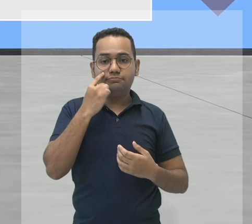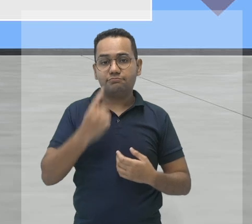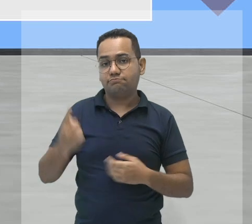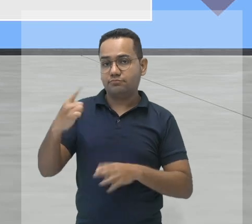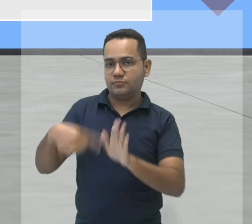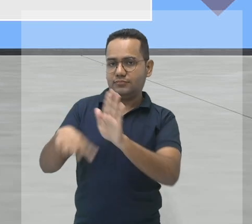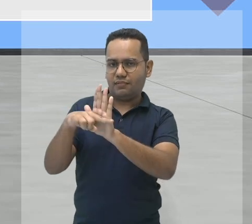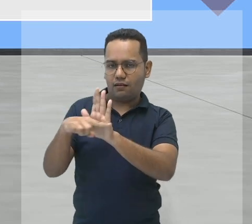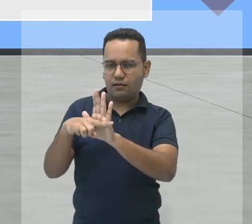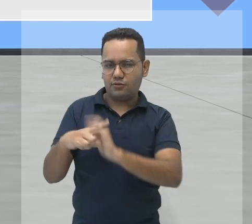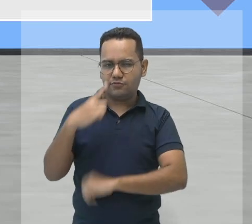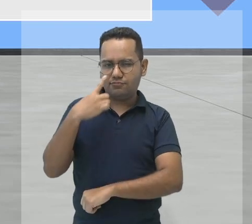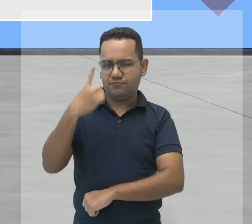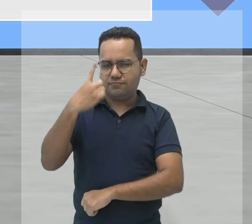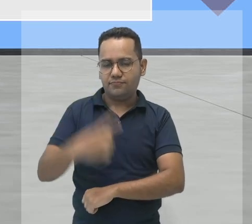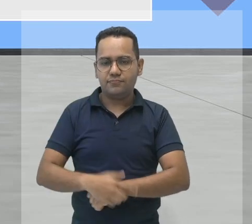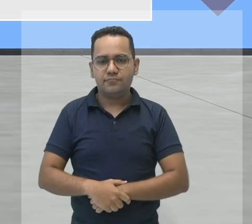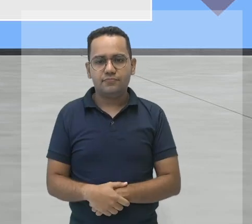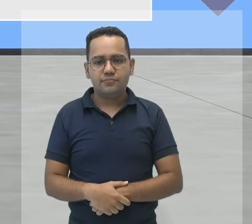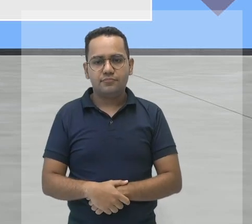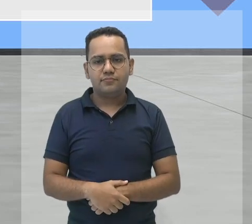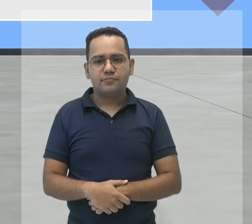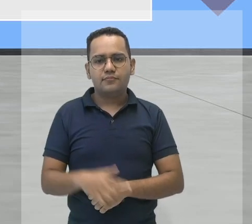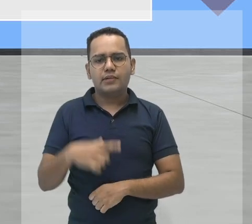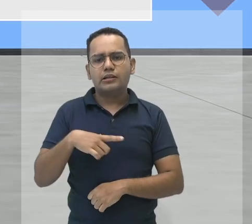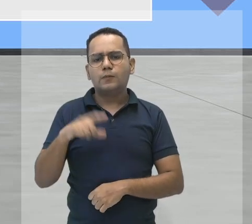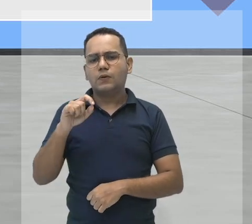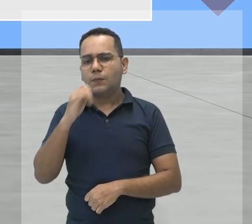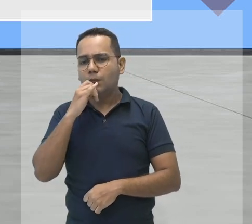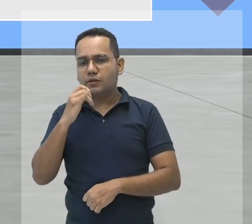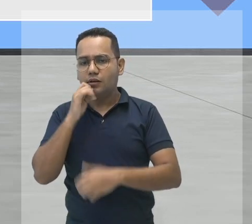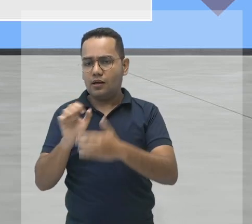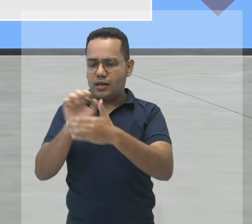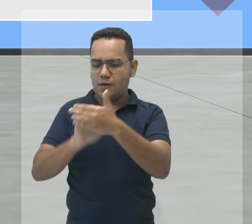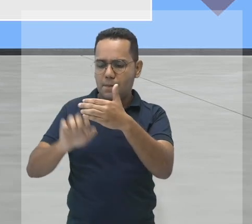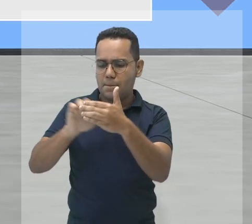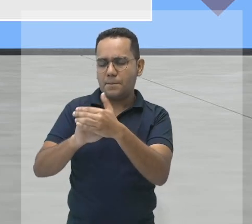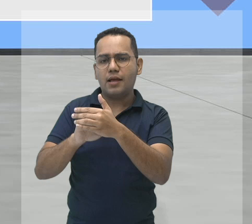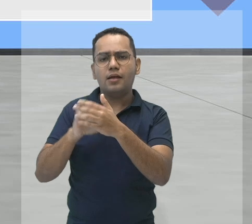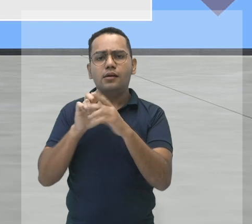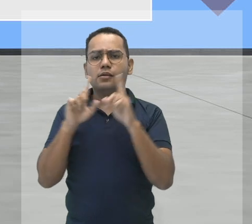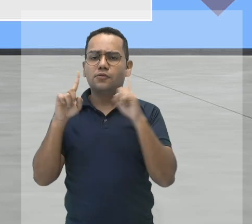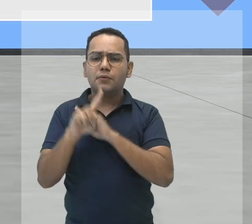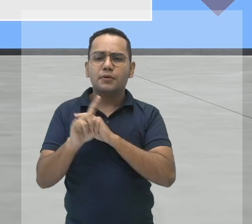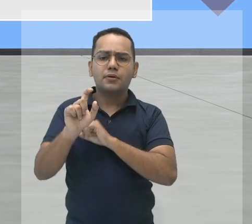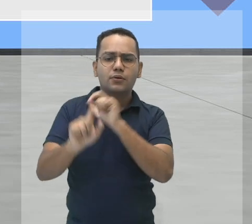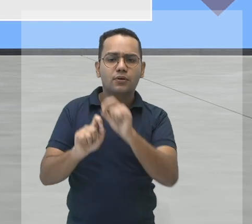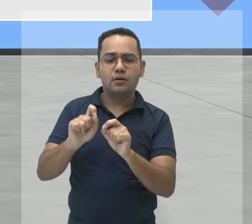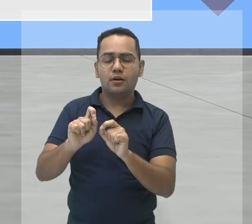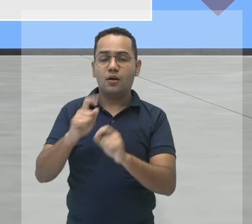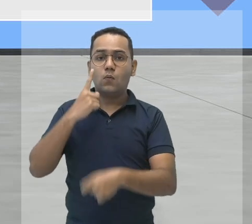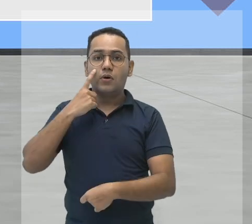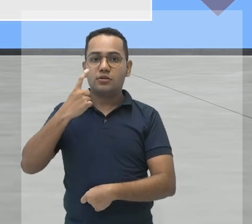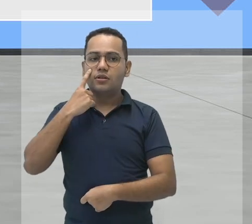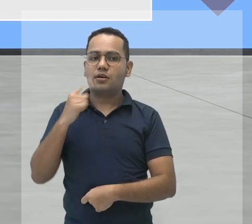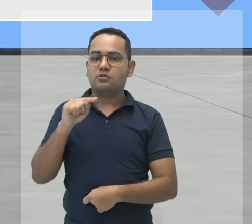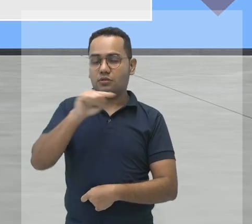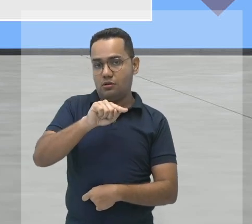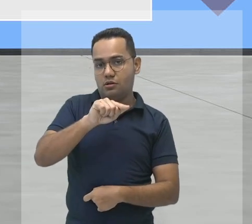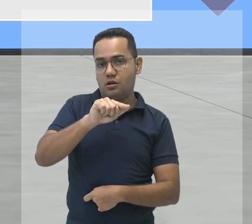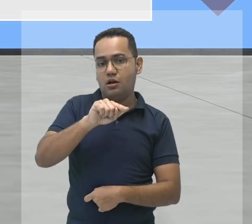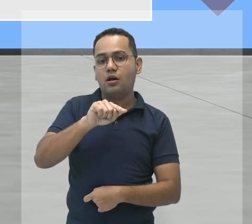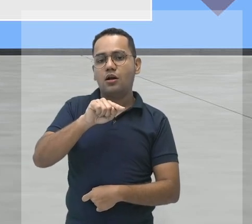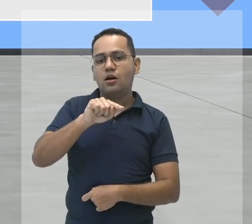econômico. Indo para o lado da desvantagem, a gente tem aqui a dificuldade, às vezes, que a empresa tem de conciliar